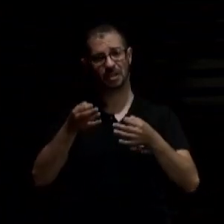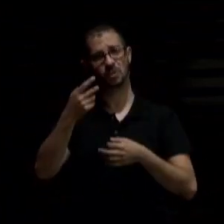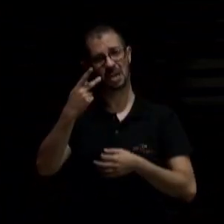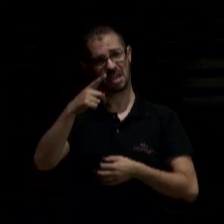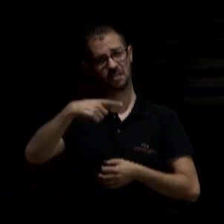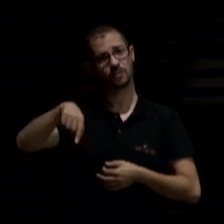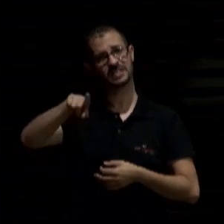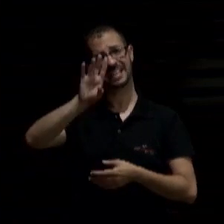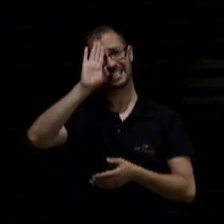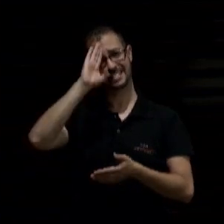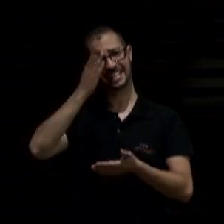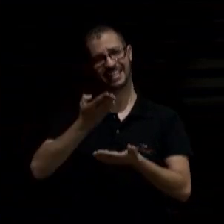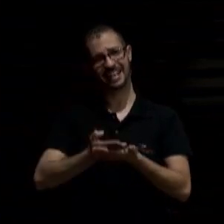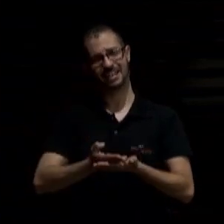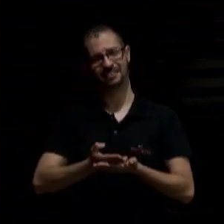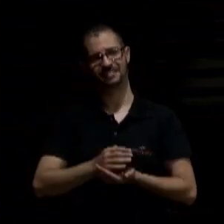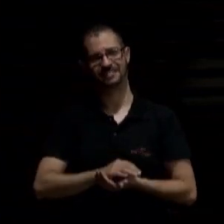os que creram.